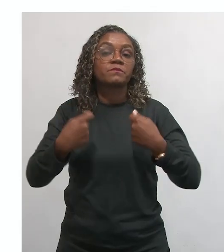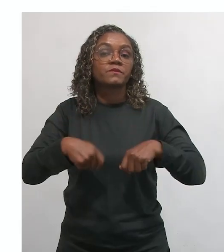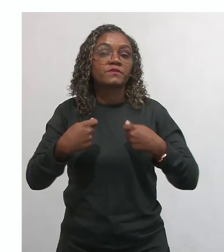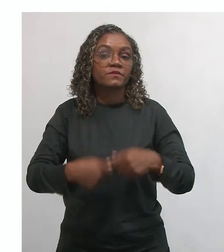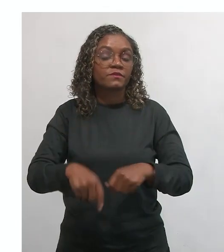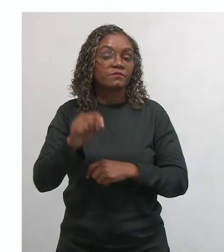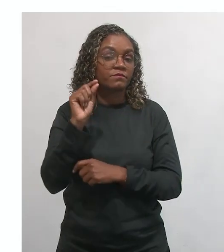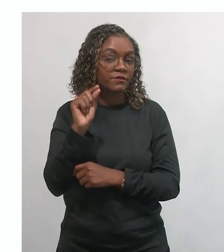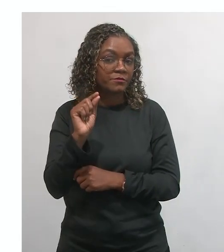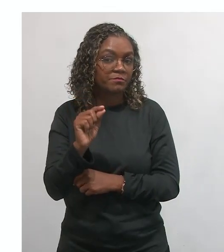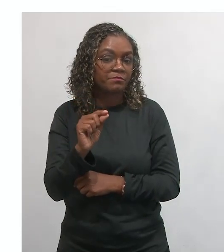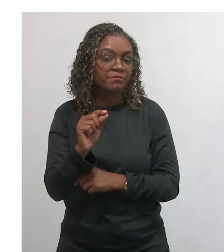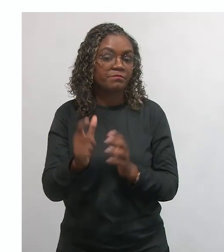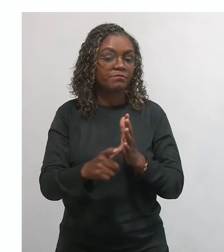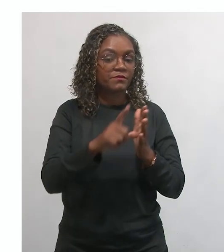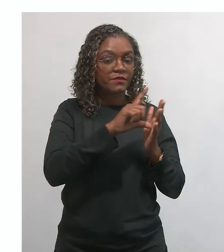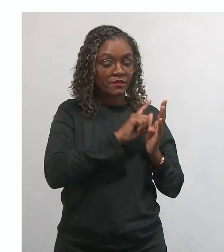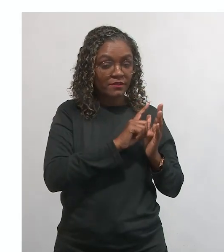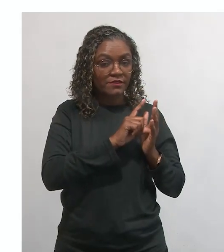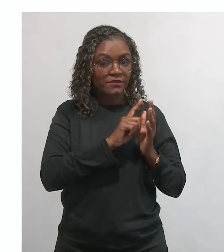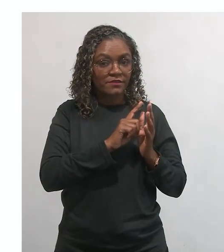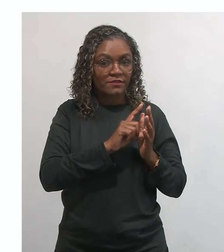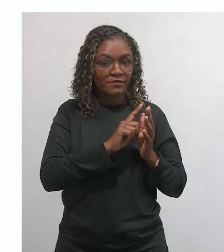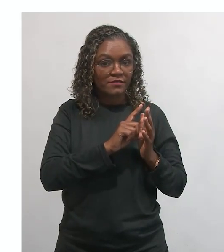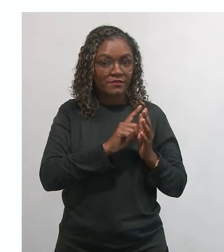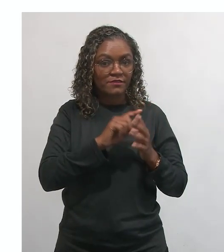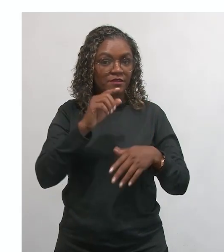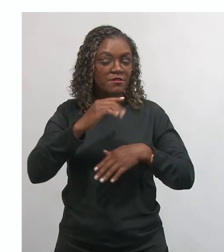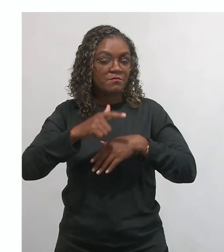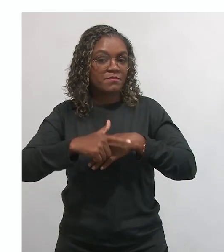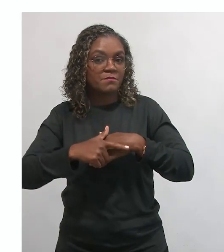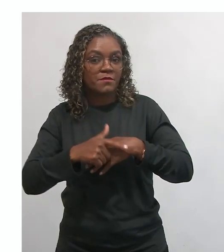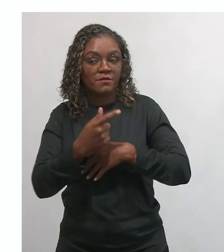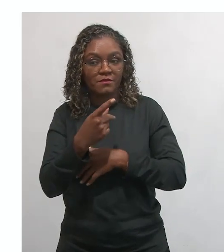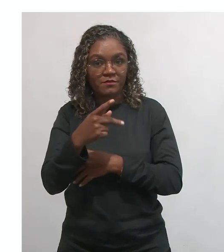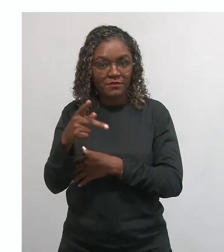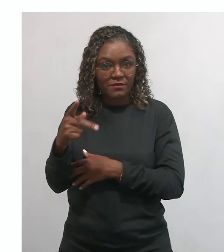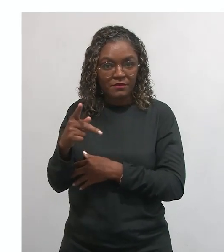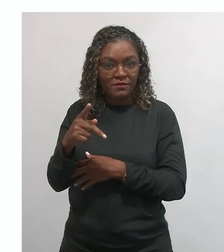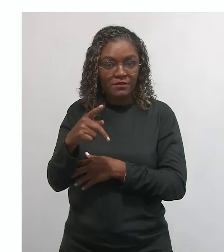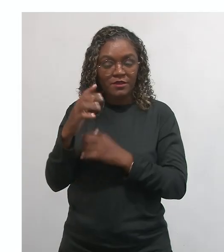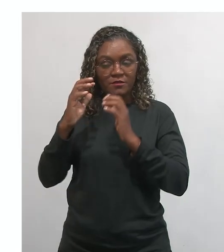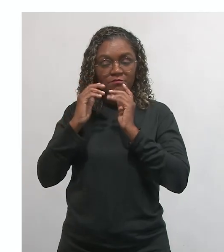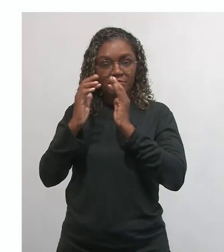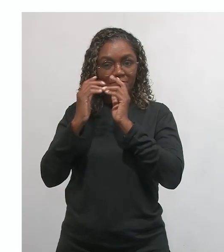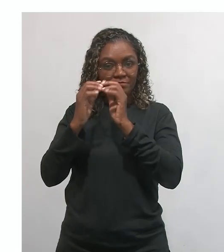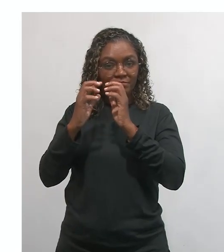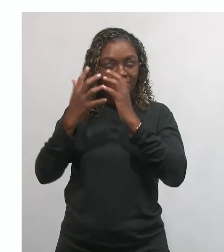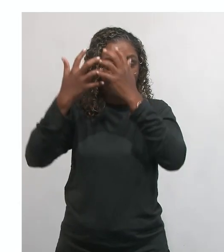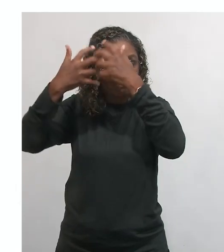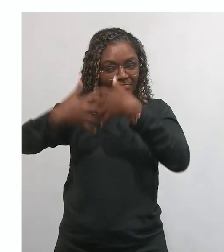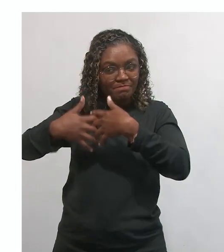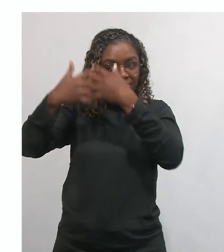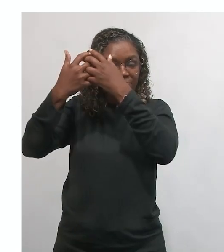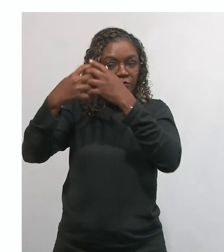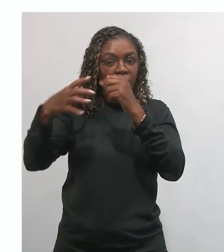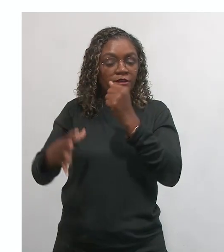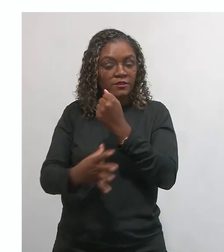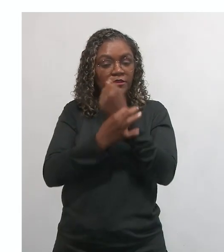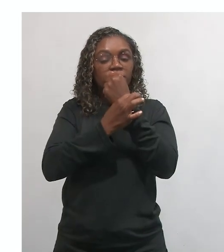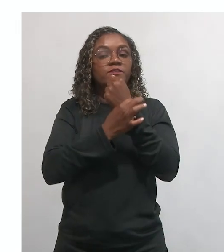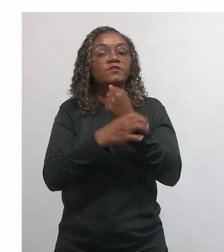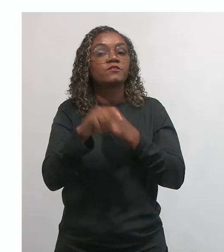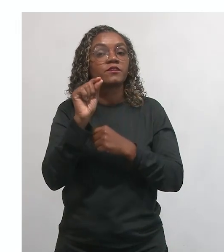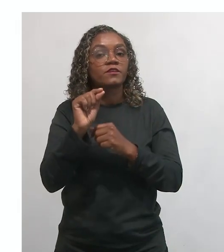reflexivas, porque ele precisa fazer, antes das suas ações, um processo reflexivo para que ele consiga